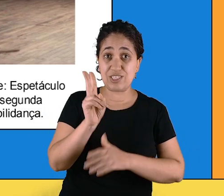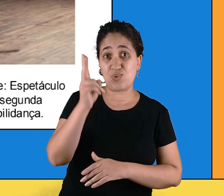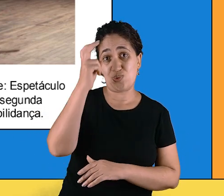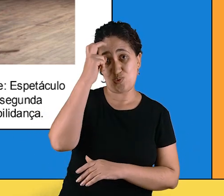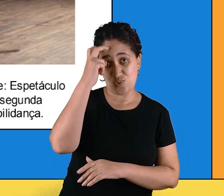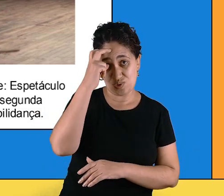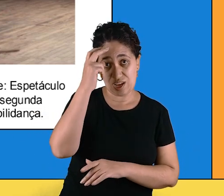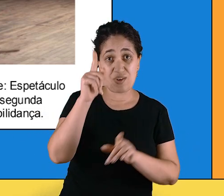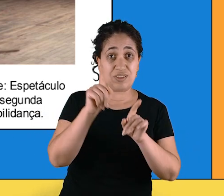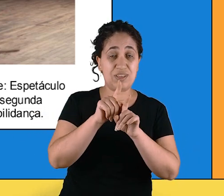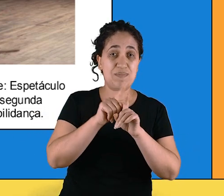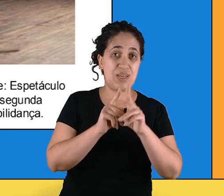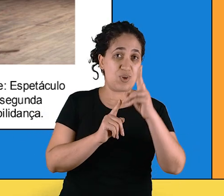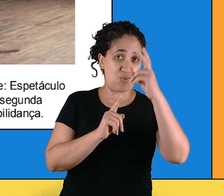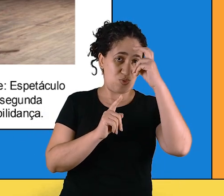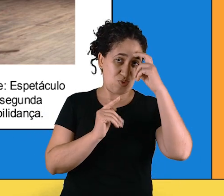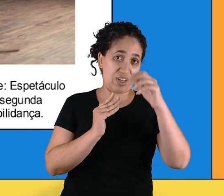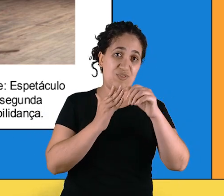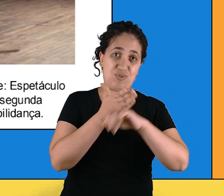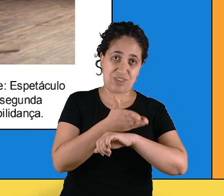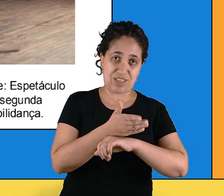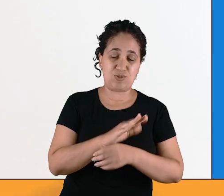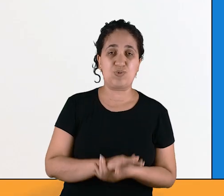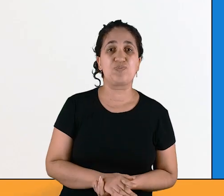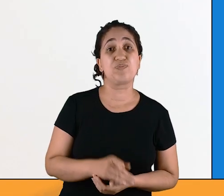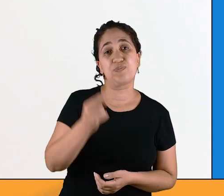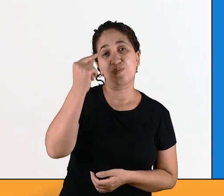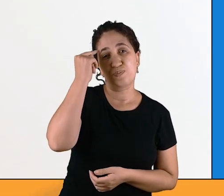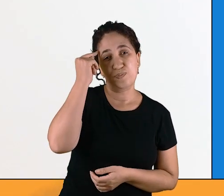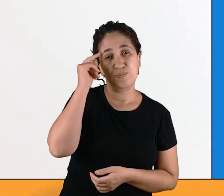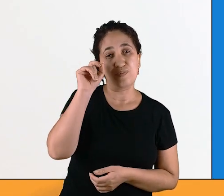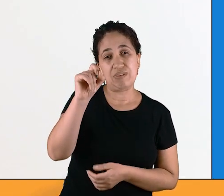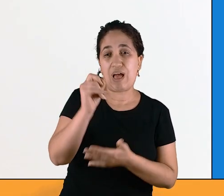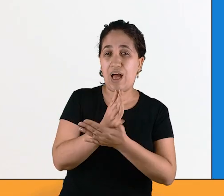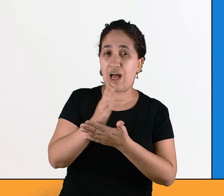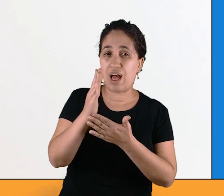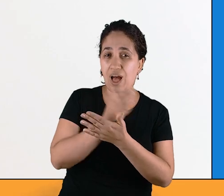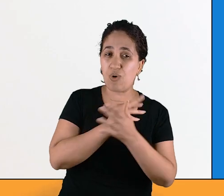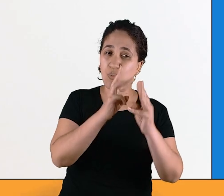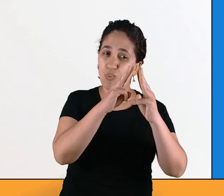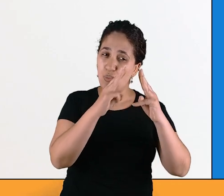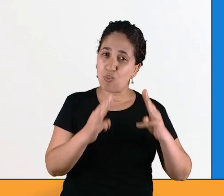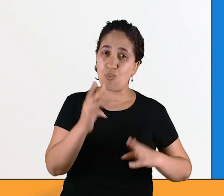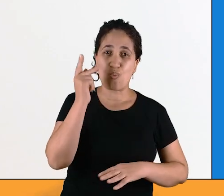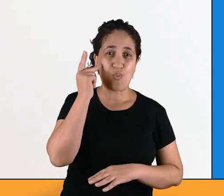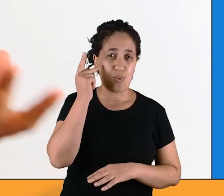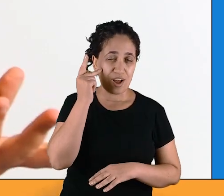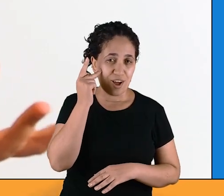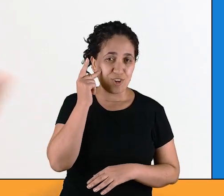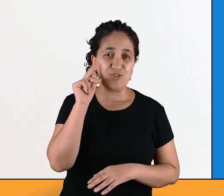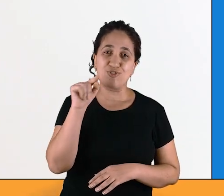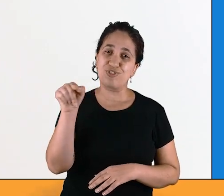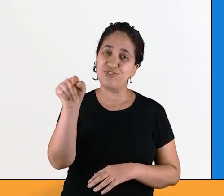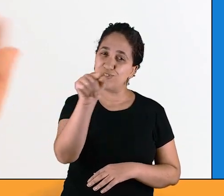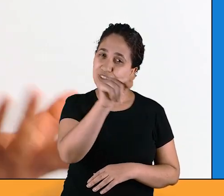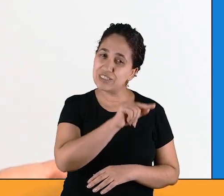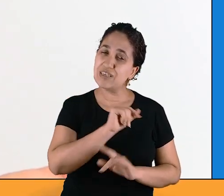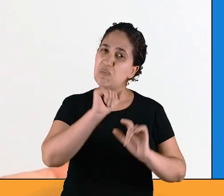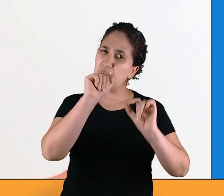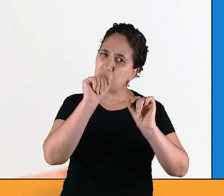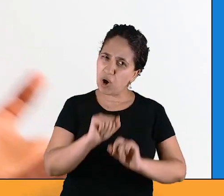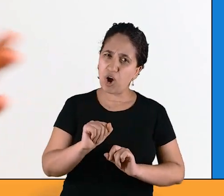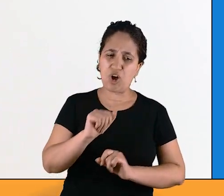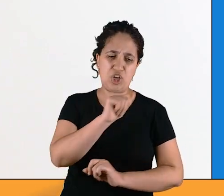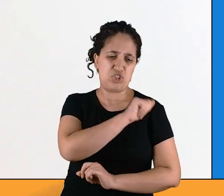acessibilidade cultural e da cultura do acesso também. Pensando aqui um pouco em alguns museus de São Paulo, onde provavelmente vocês